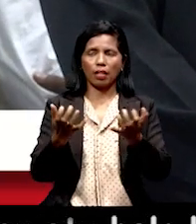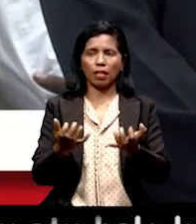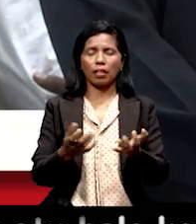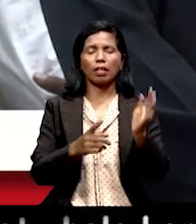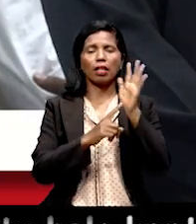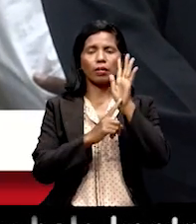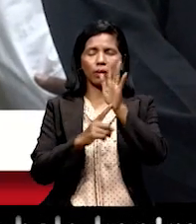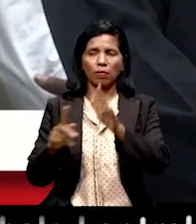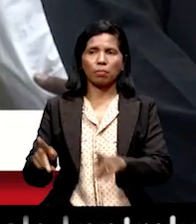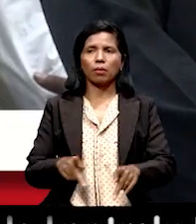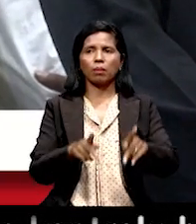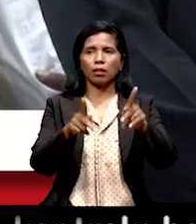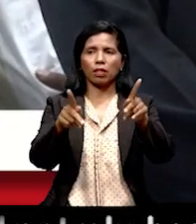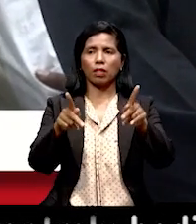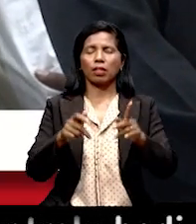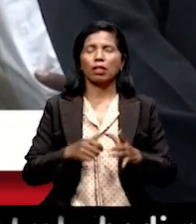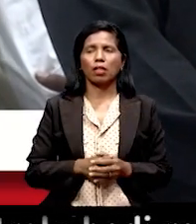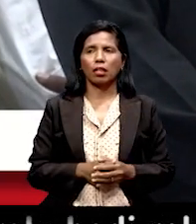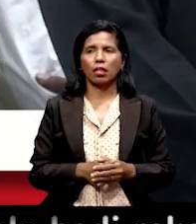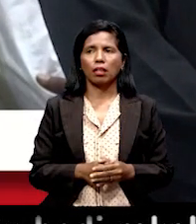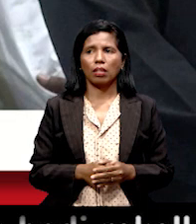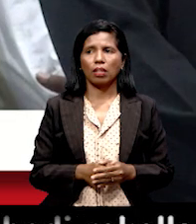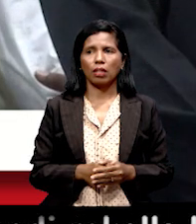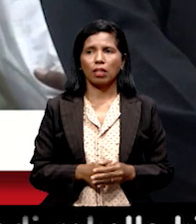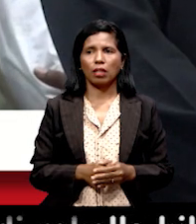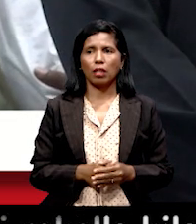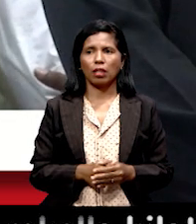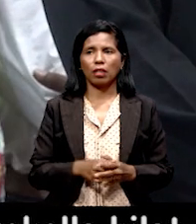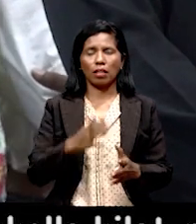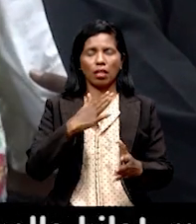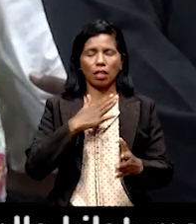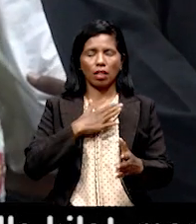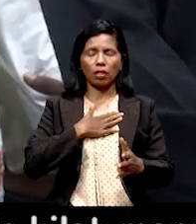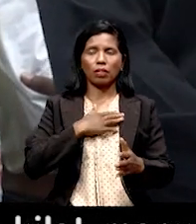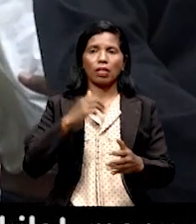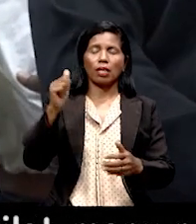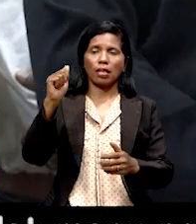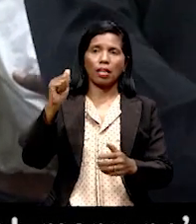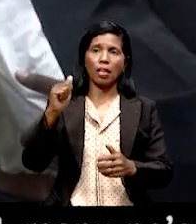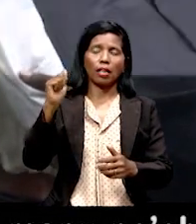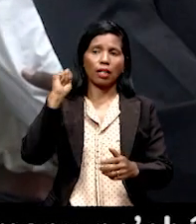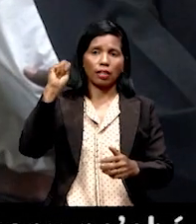público conaba hau minha candidatura Bahia